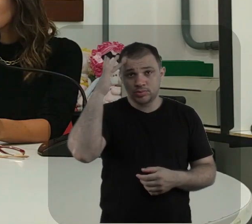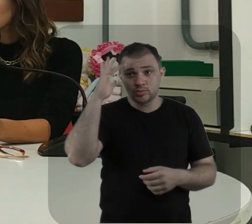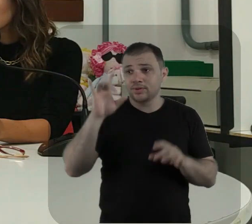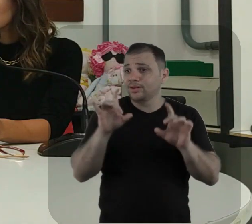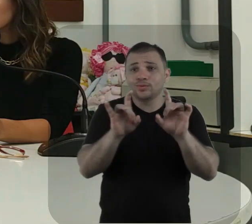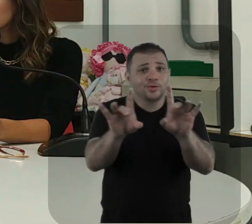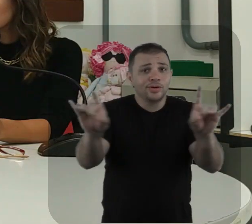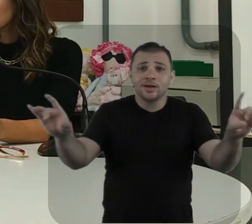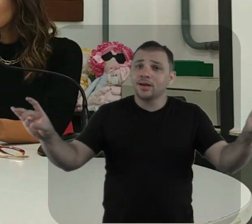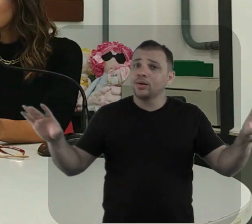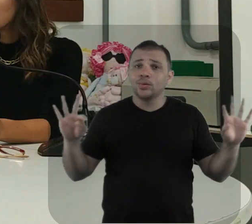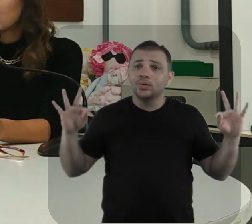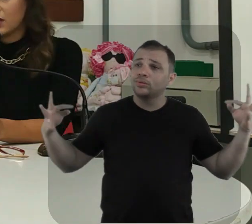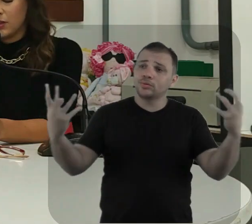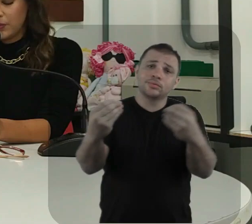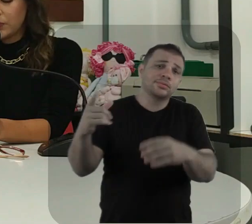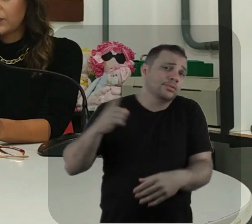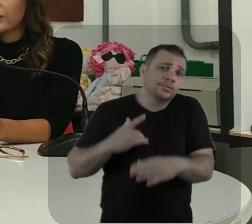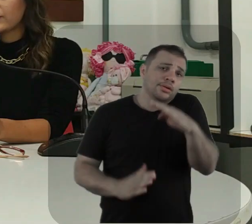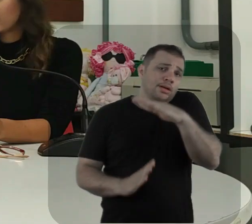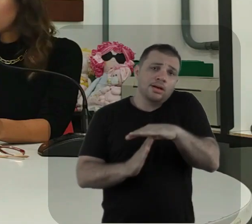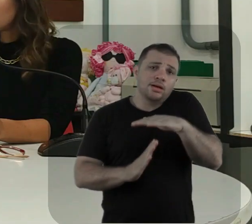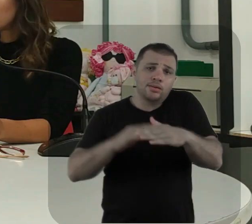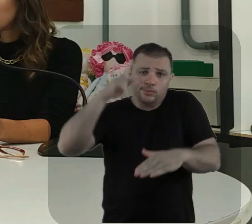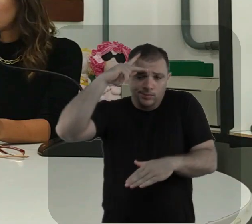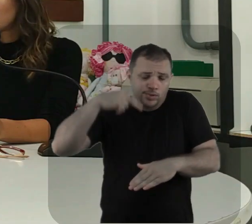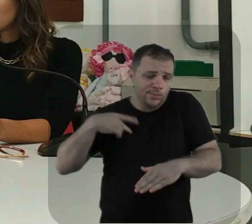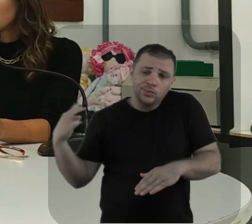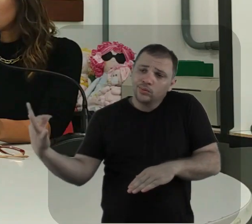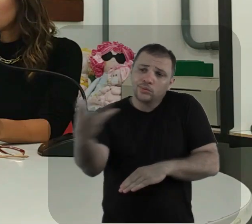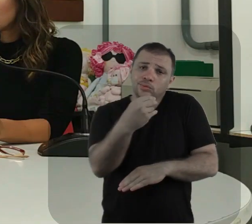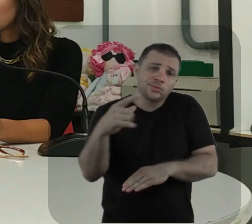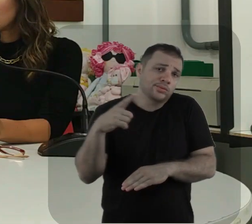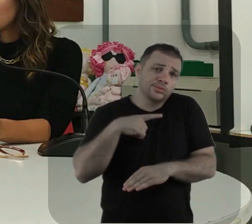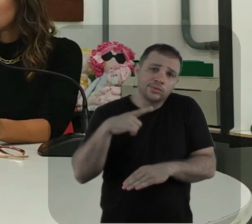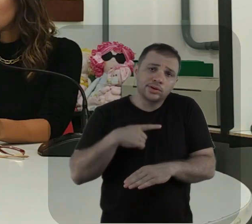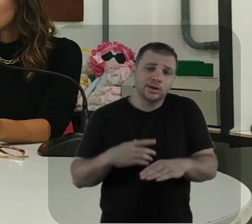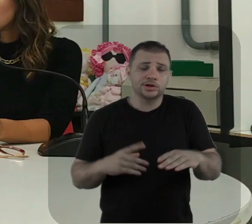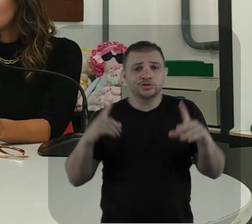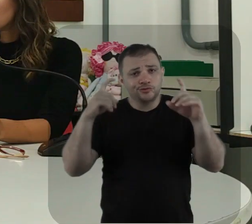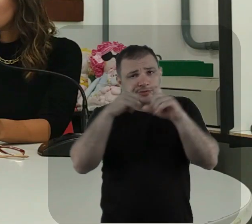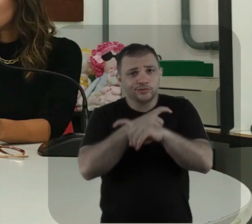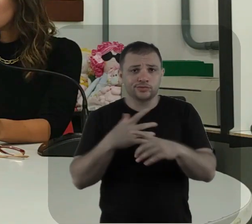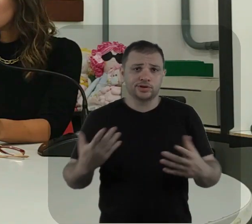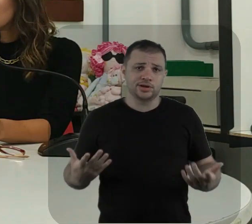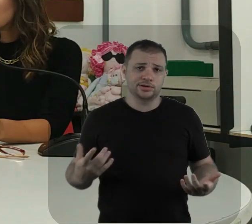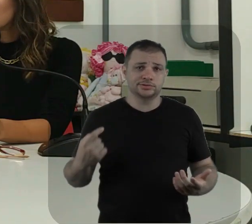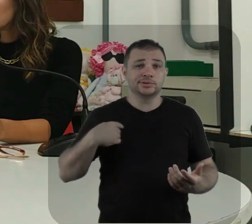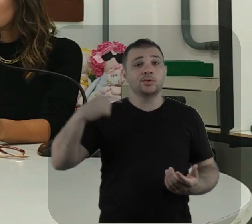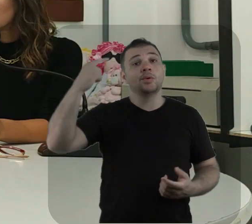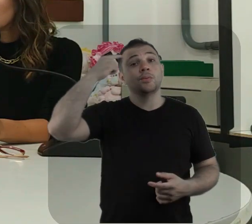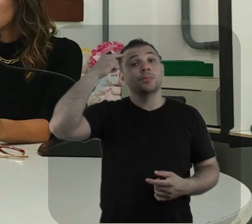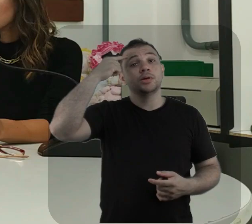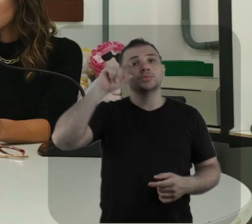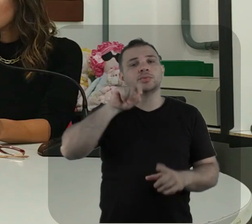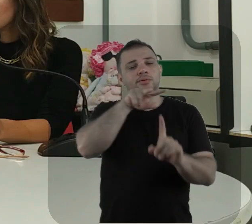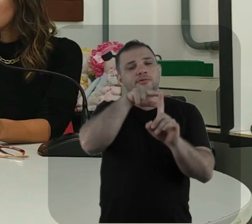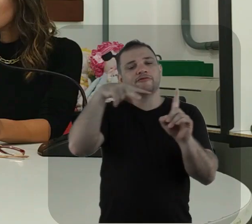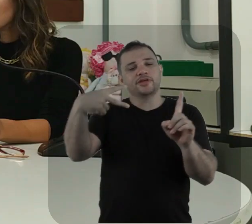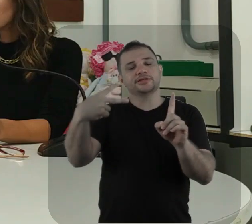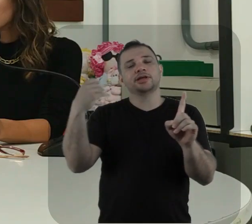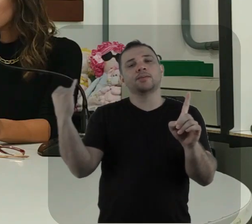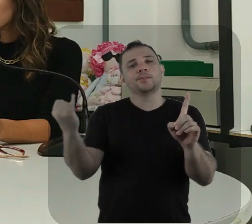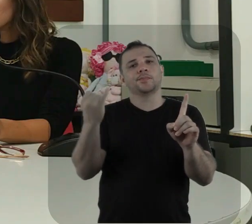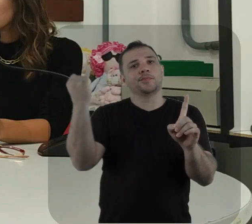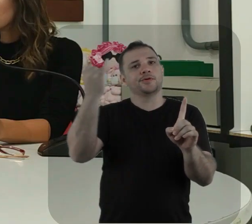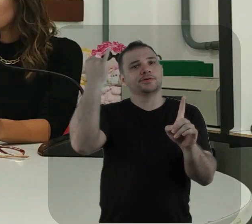estar presente, né, no ser humano. Não tem aquele ser humano que não vai ter limitações, dificuldades. Então, penso que é um outro